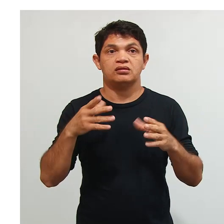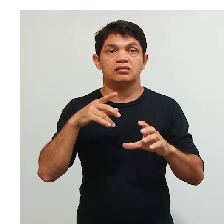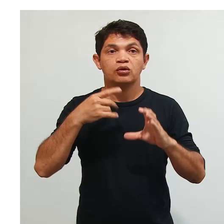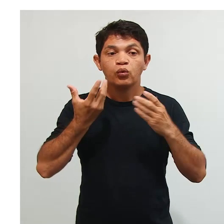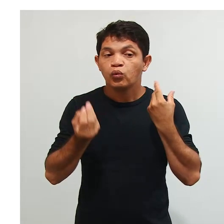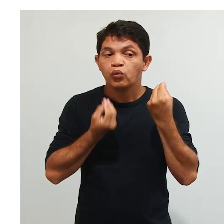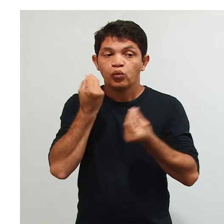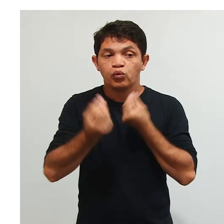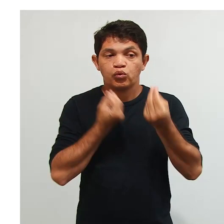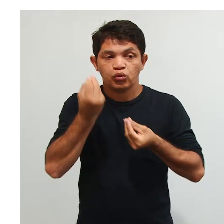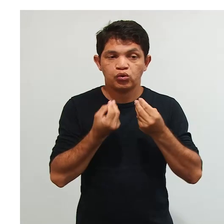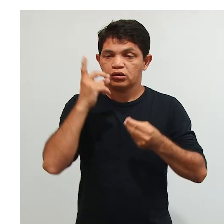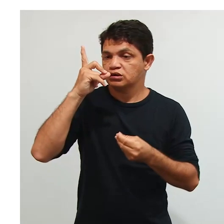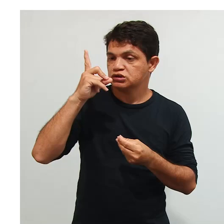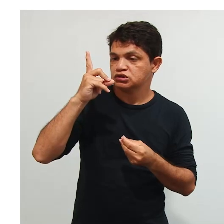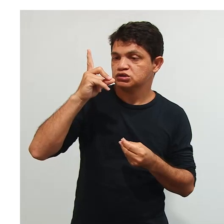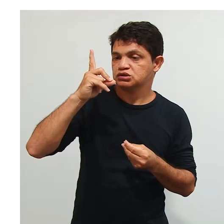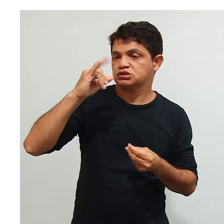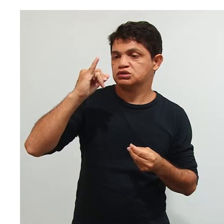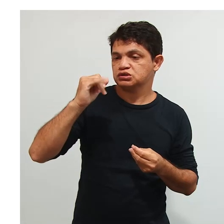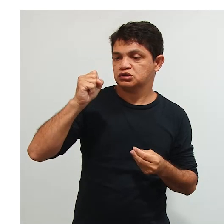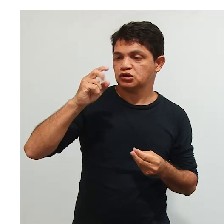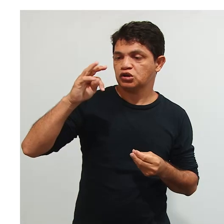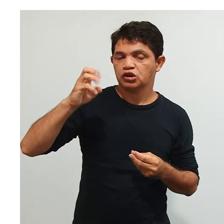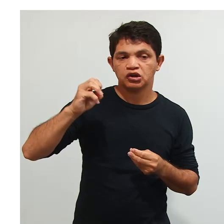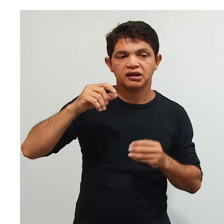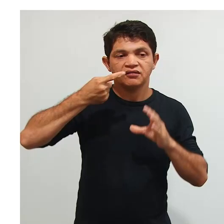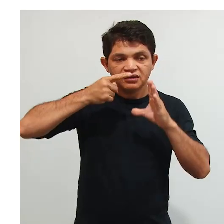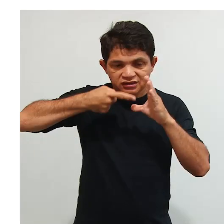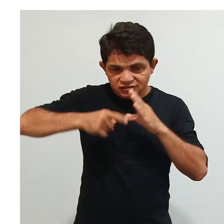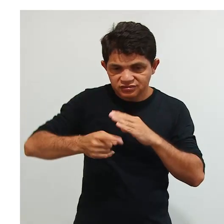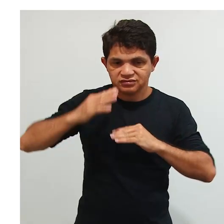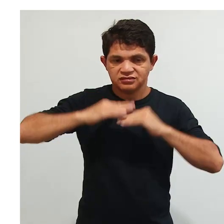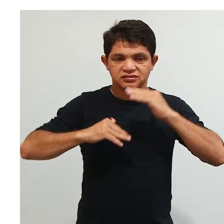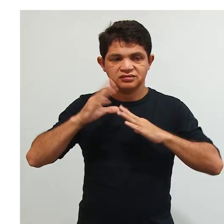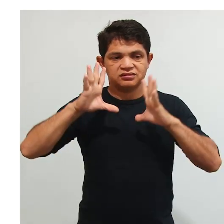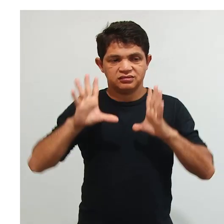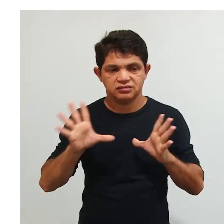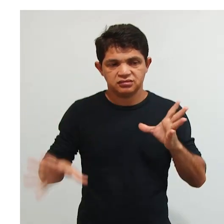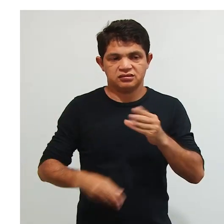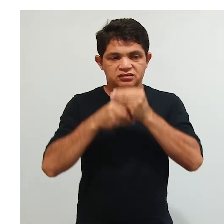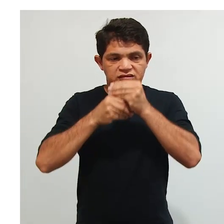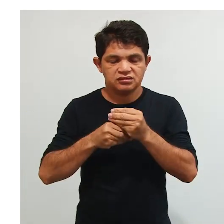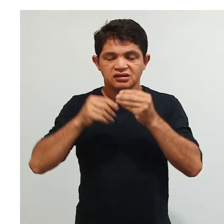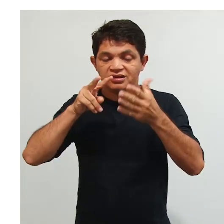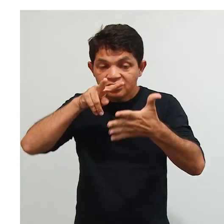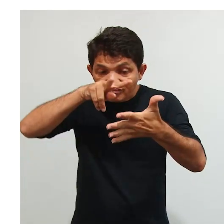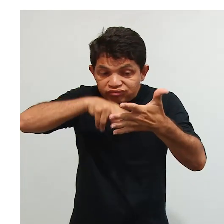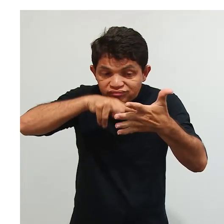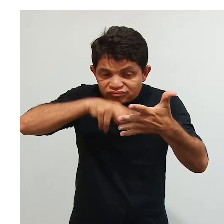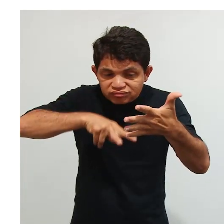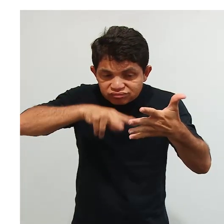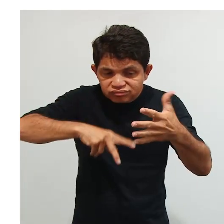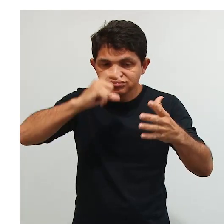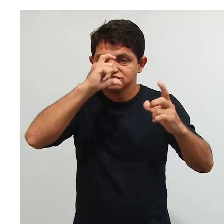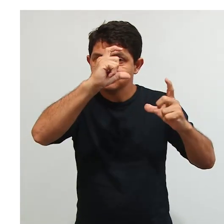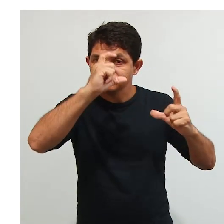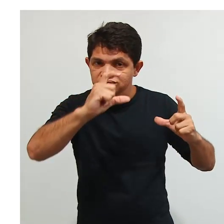Quanto à desortografia, é o termo que indica o prejuízo mais acentuado na expressão